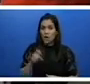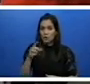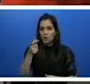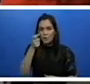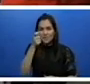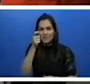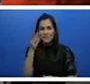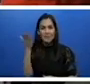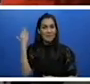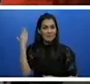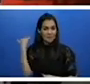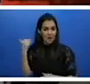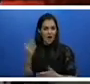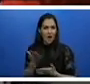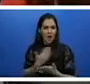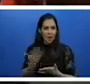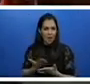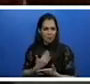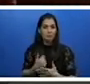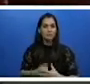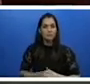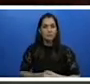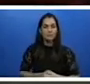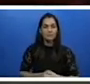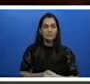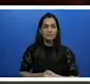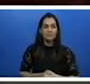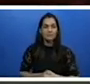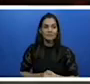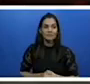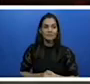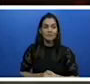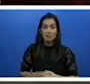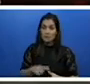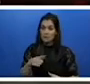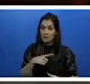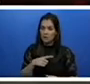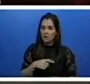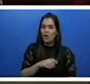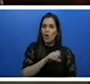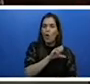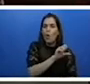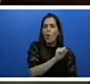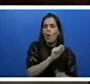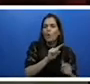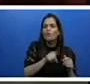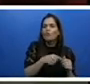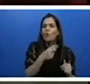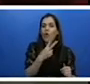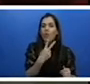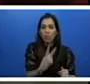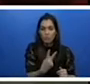as atividades passadas, tá? Aqui eu tenho uma marcação que começa aqui no 8